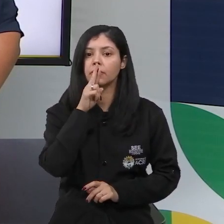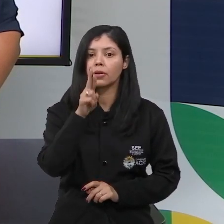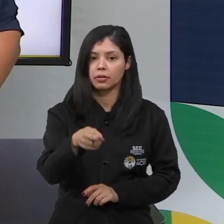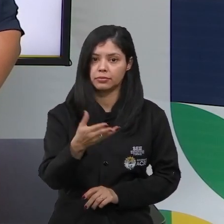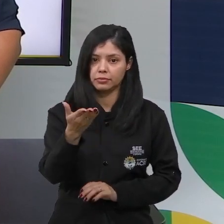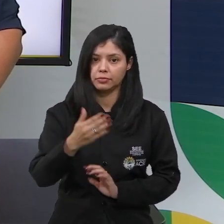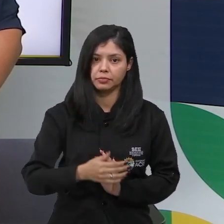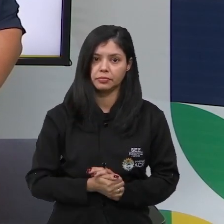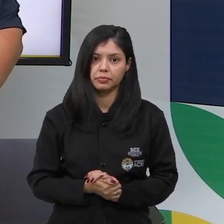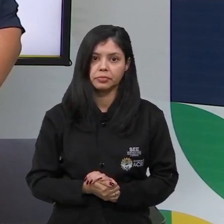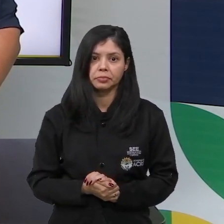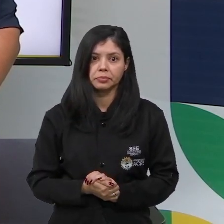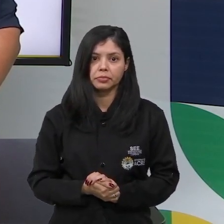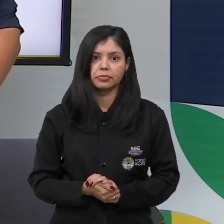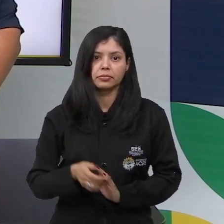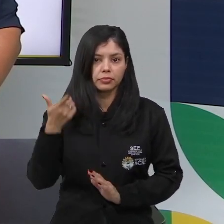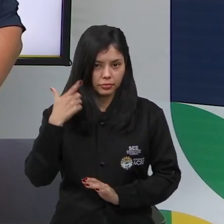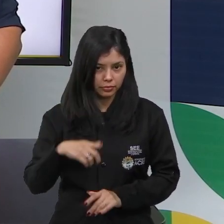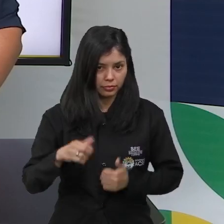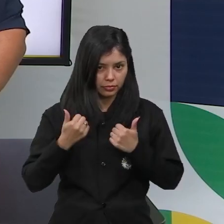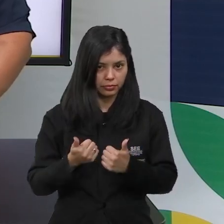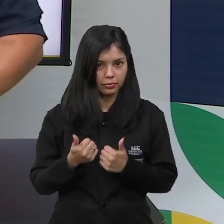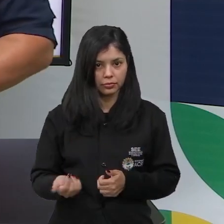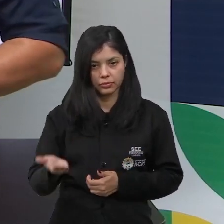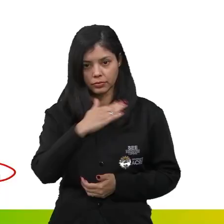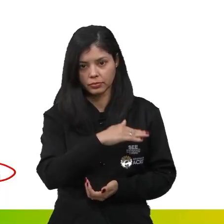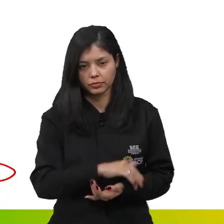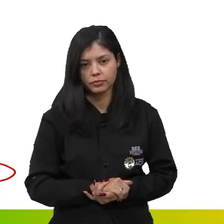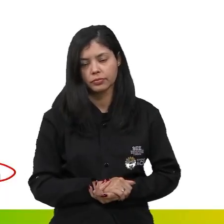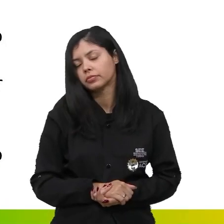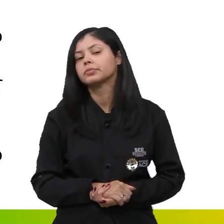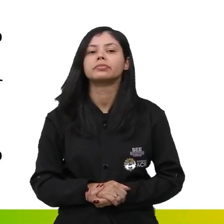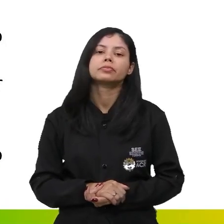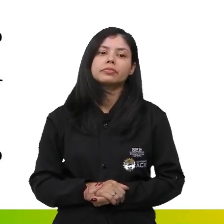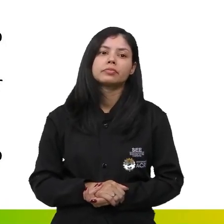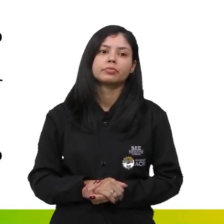aí. Eu consigo, hein? Acompanha aqui comigo.